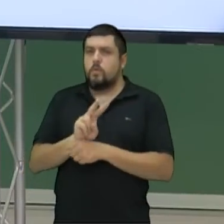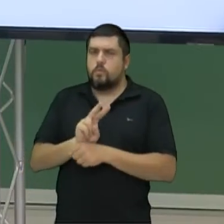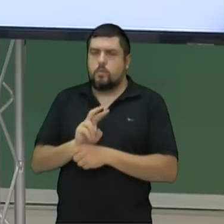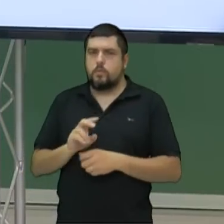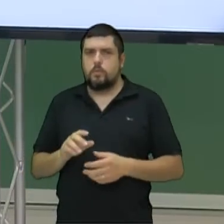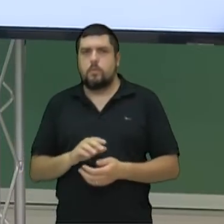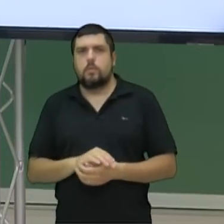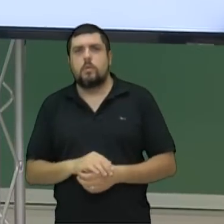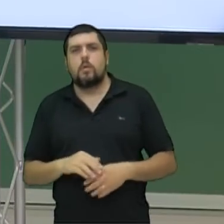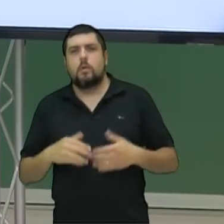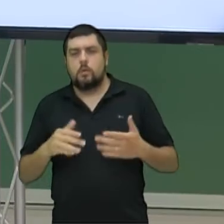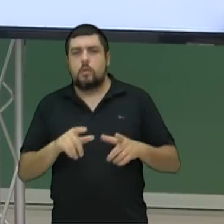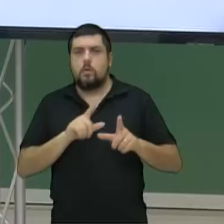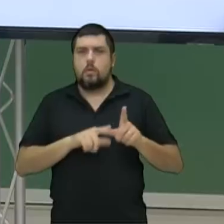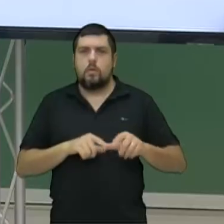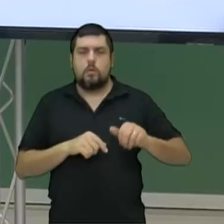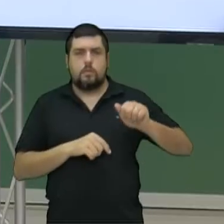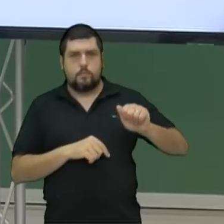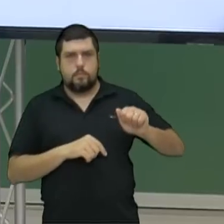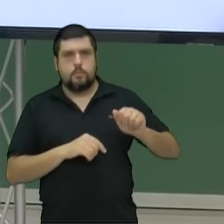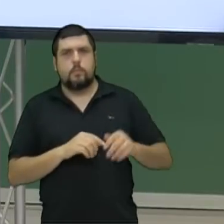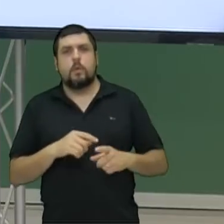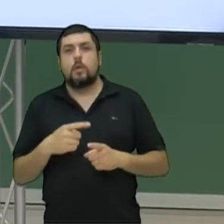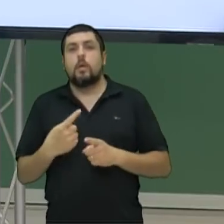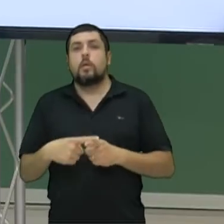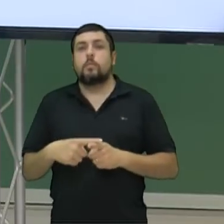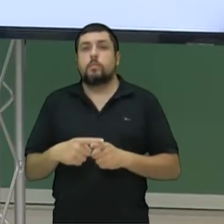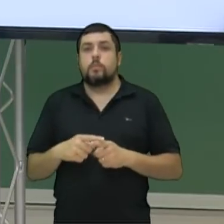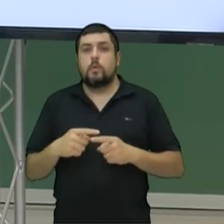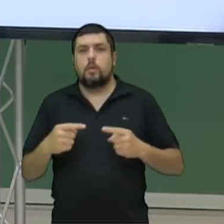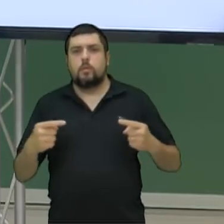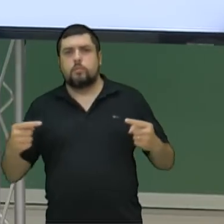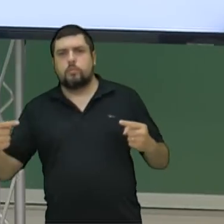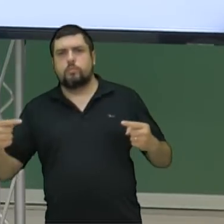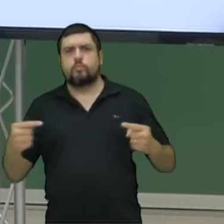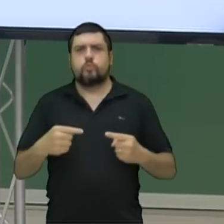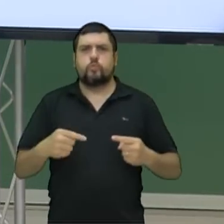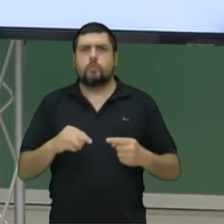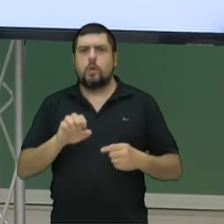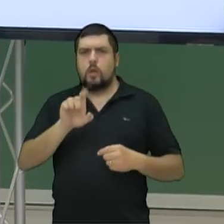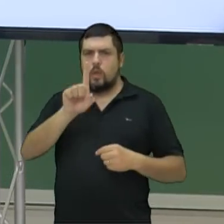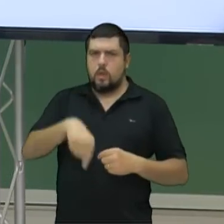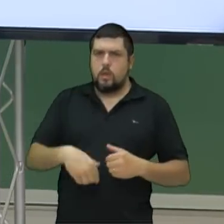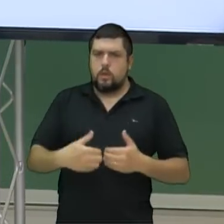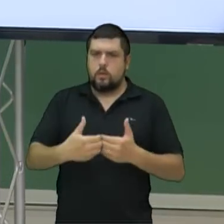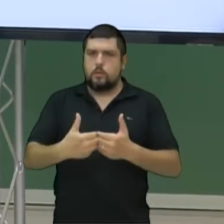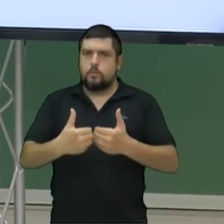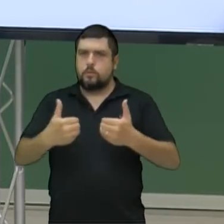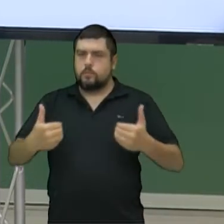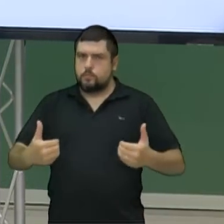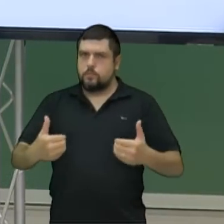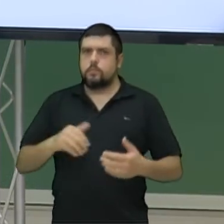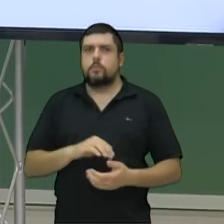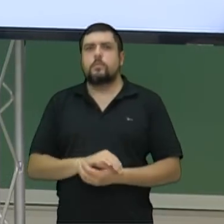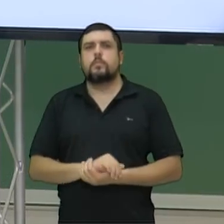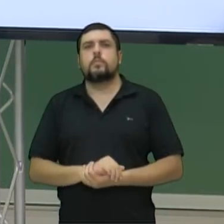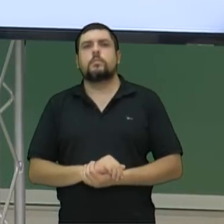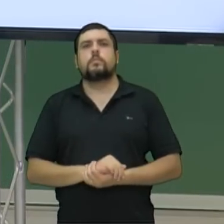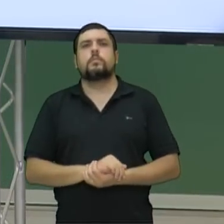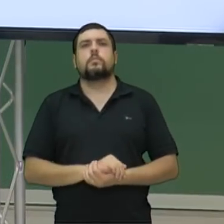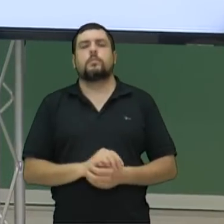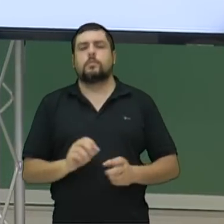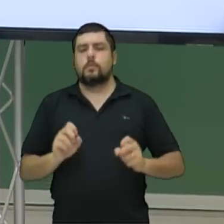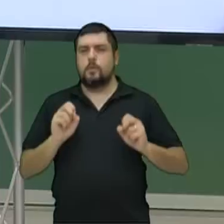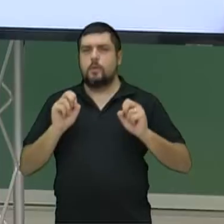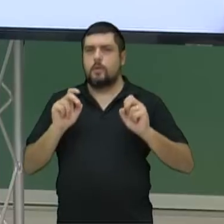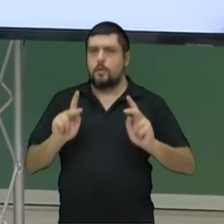Então, questão correta, alternativa A. Porque ação e reação, elas atuam sempre em corpos diferentes, certo? Beleza, meus